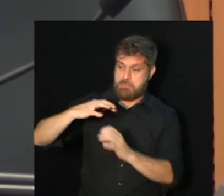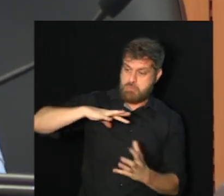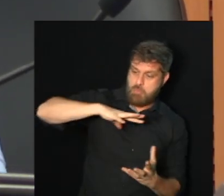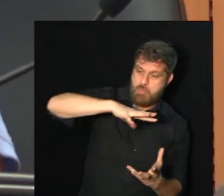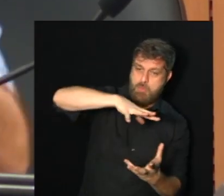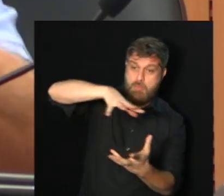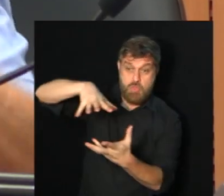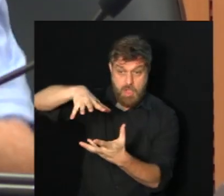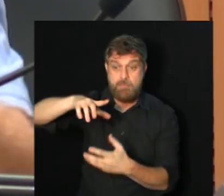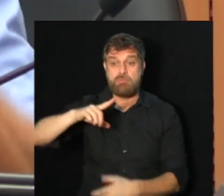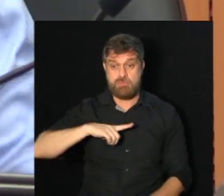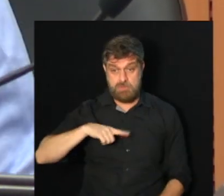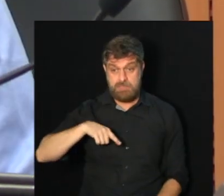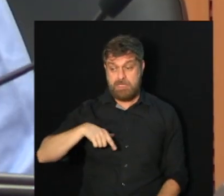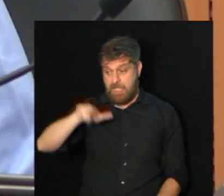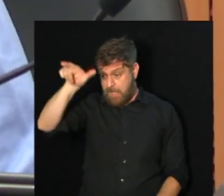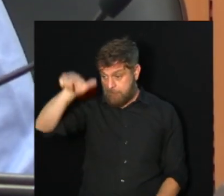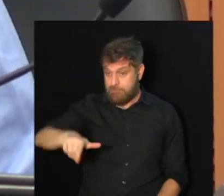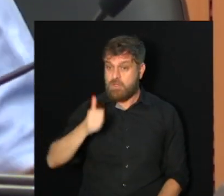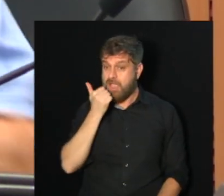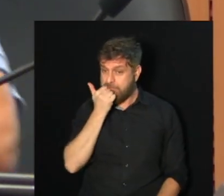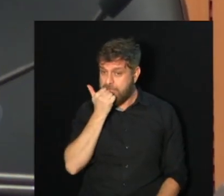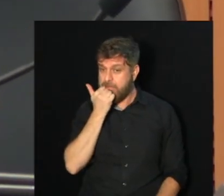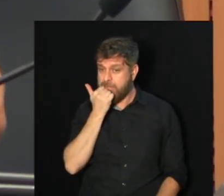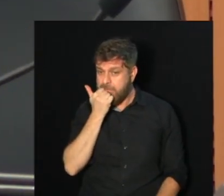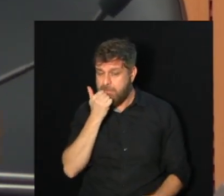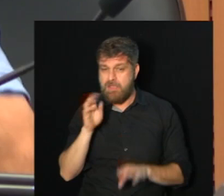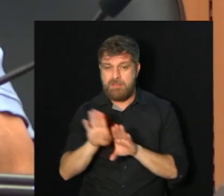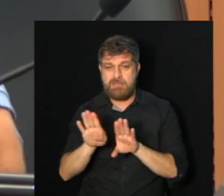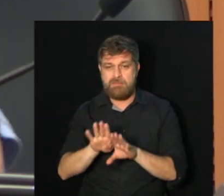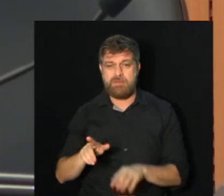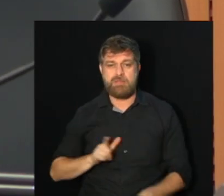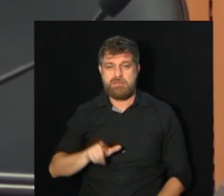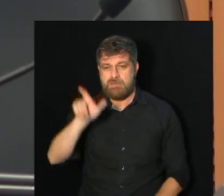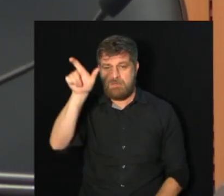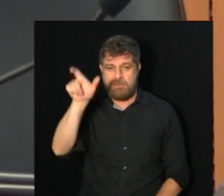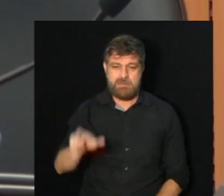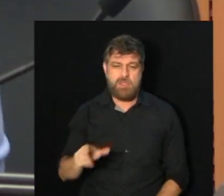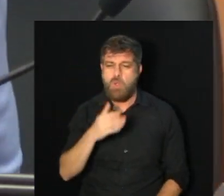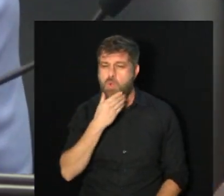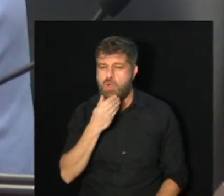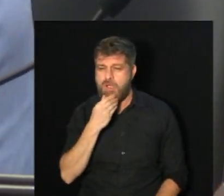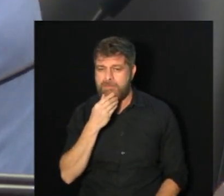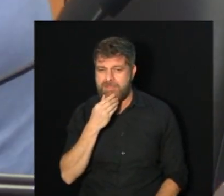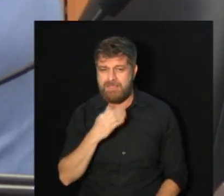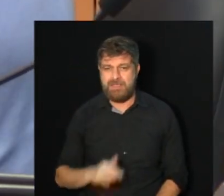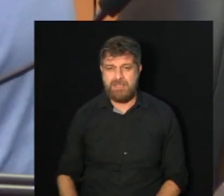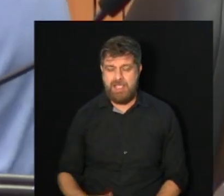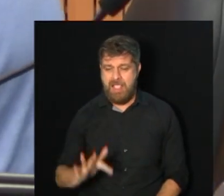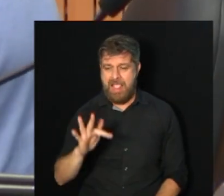prêmio Nobel que é radioamador também. Um deles é o Joy Taylor, que hoje tem uma